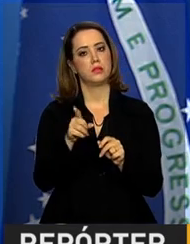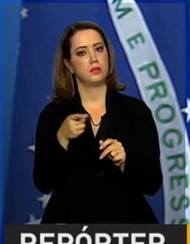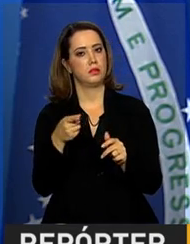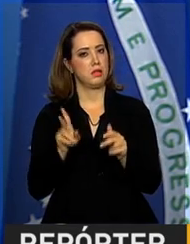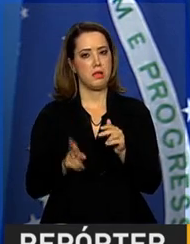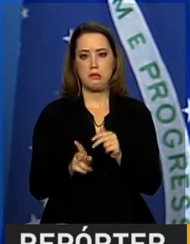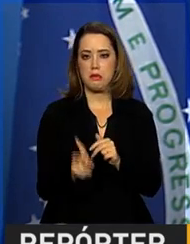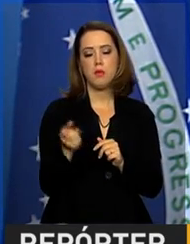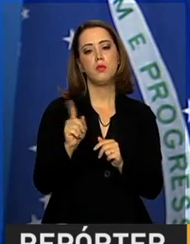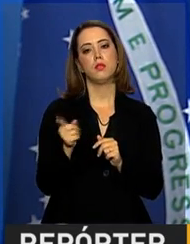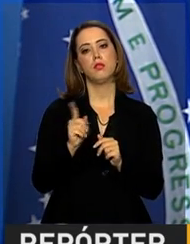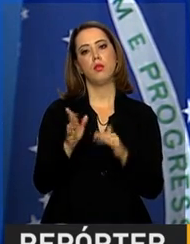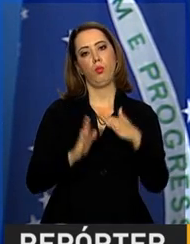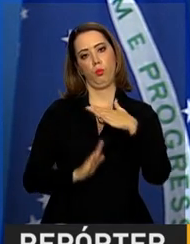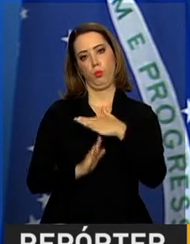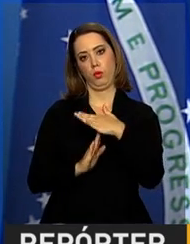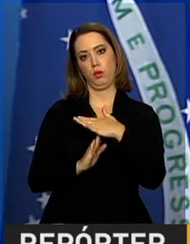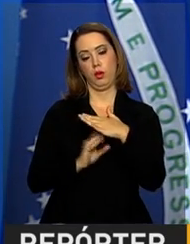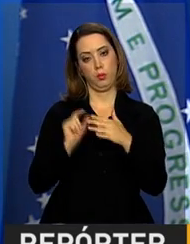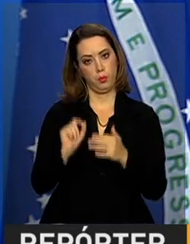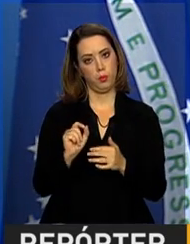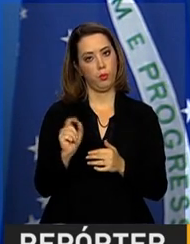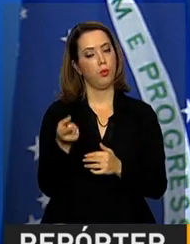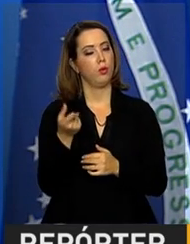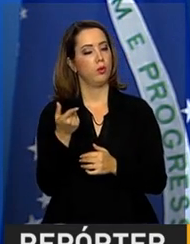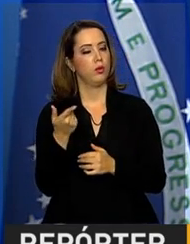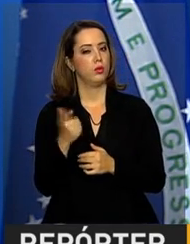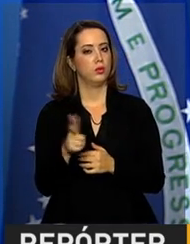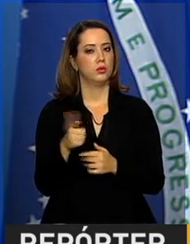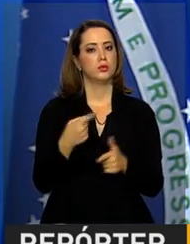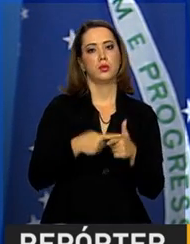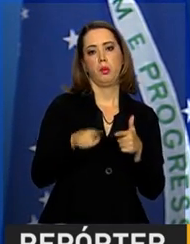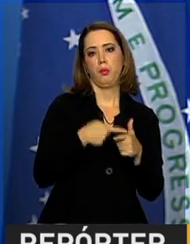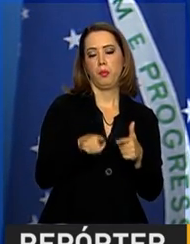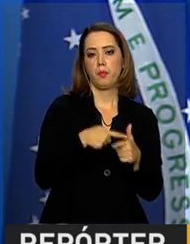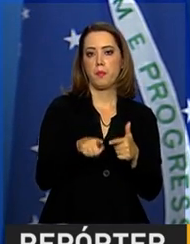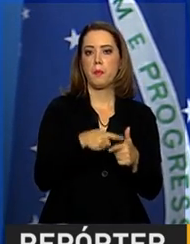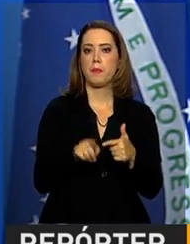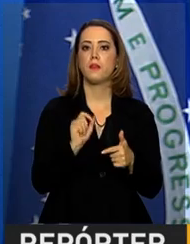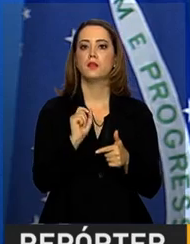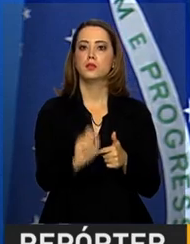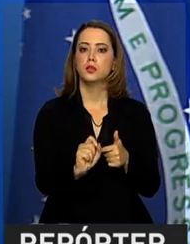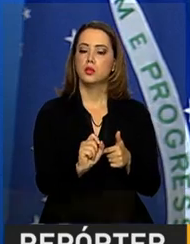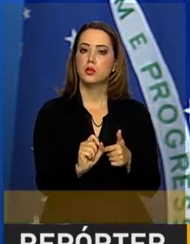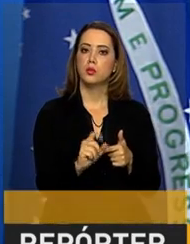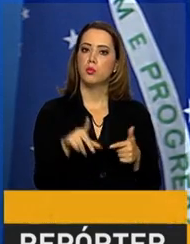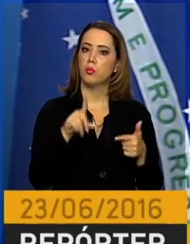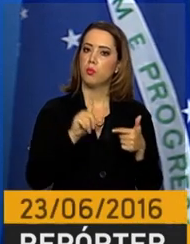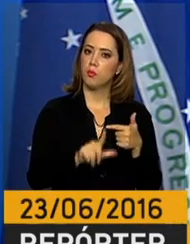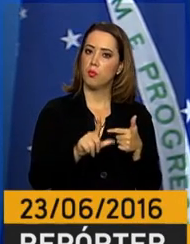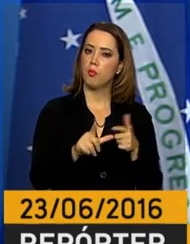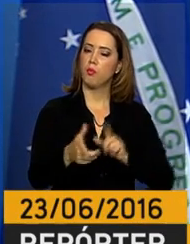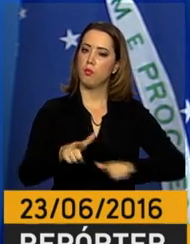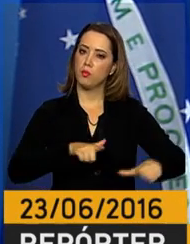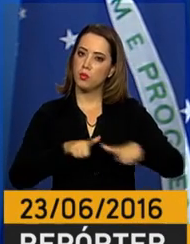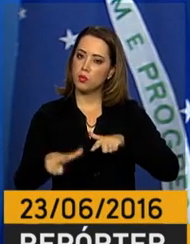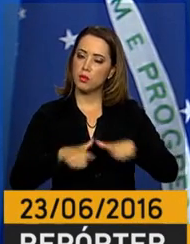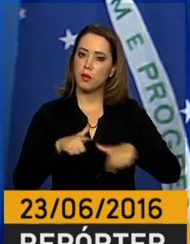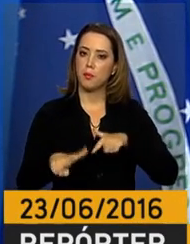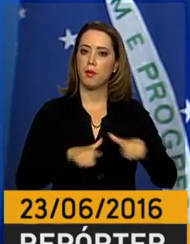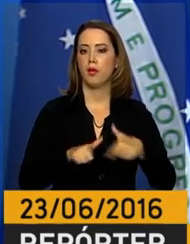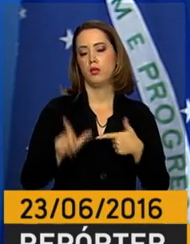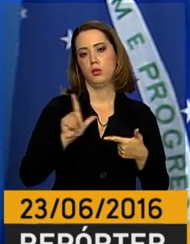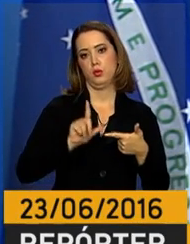e temporário sem comprometer de forma alguma ion alidade da atuação